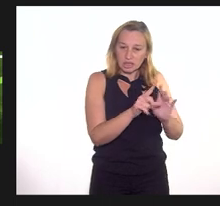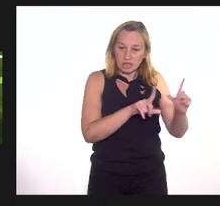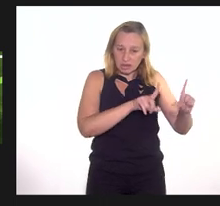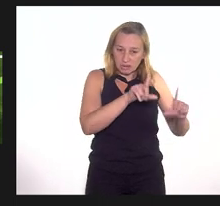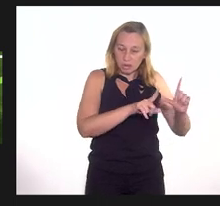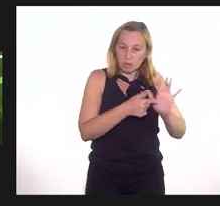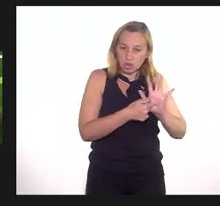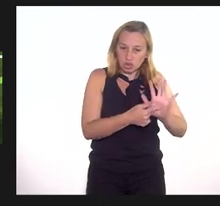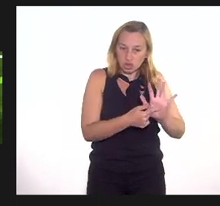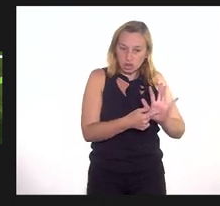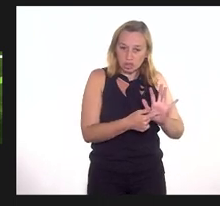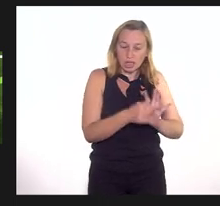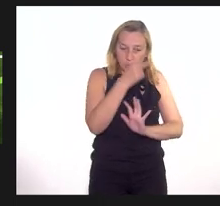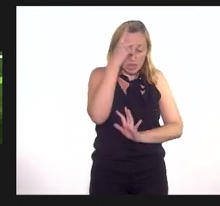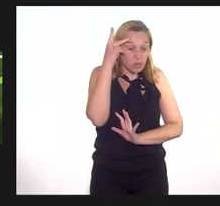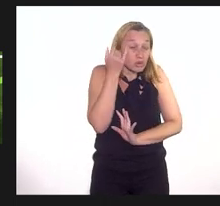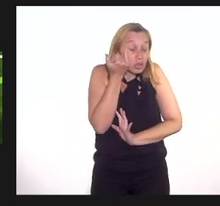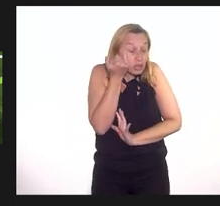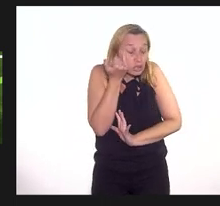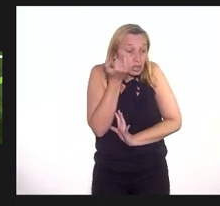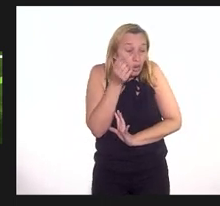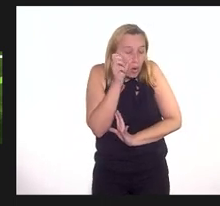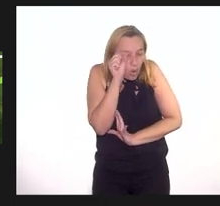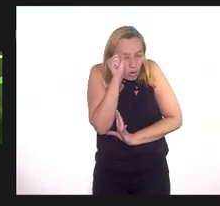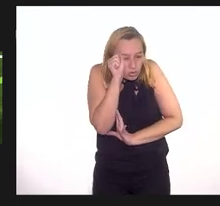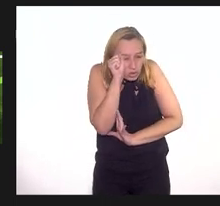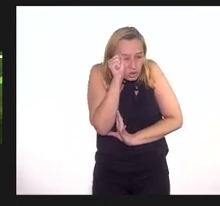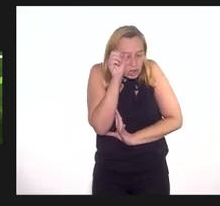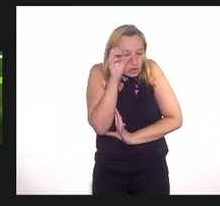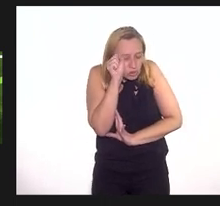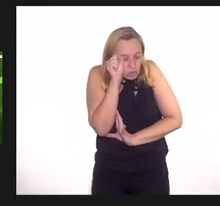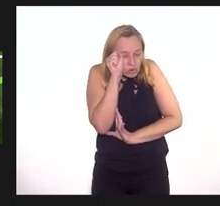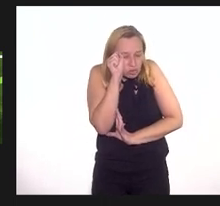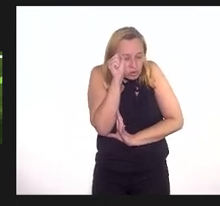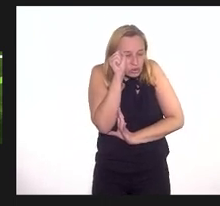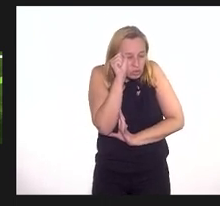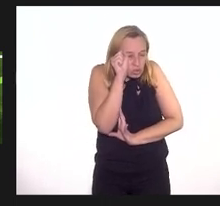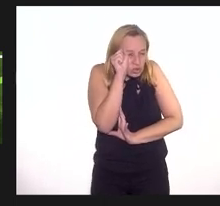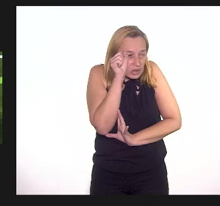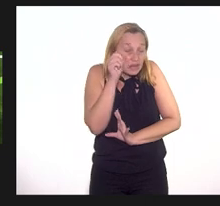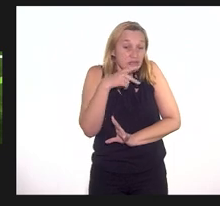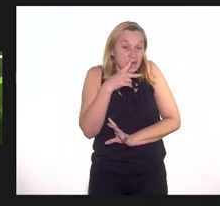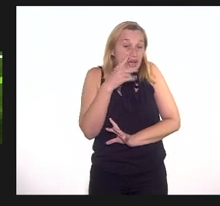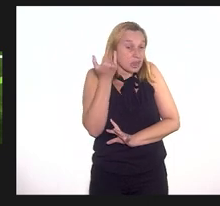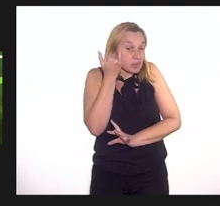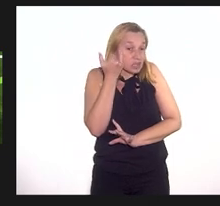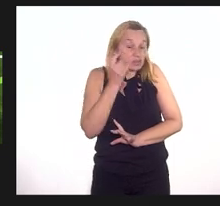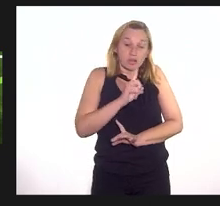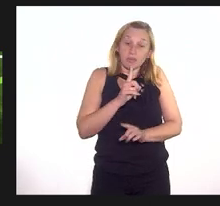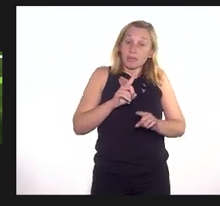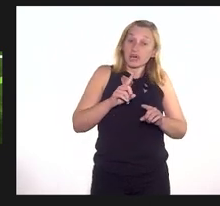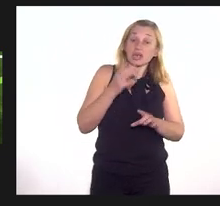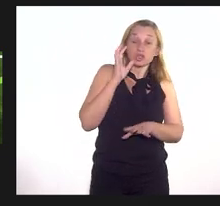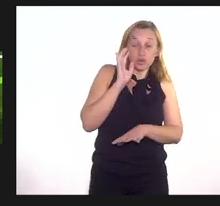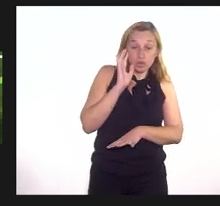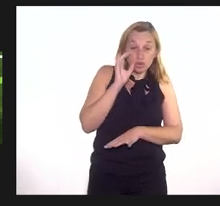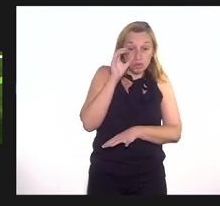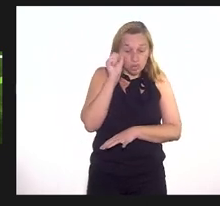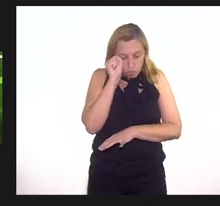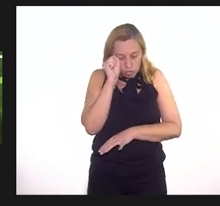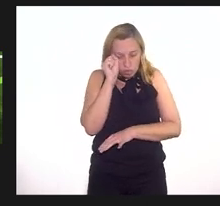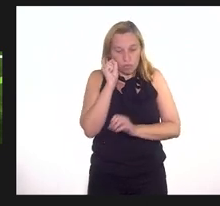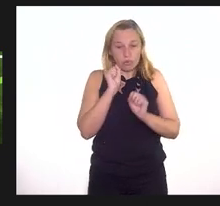como a sociedade trata uma pessoa que dorme. Mas sono pode ser